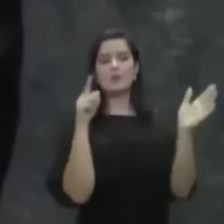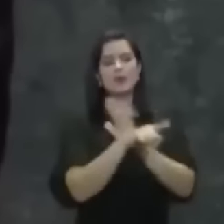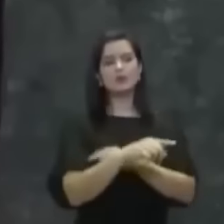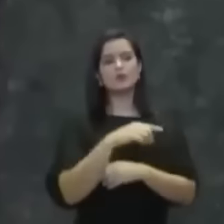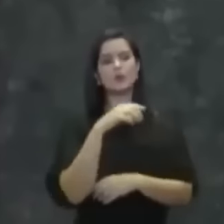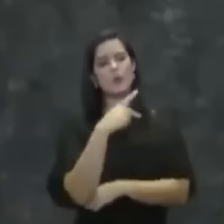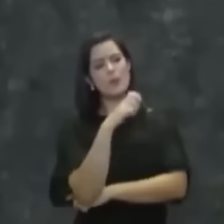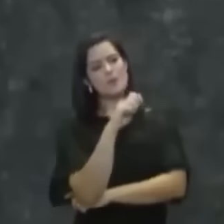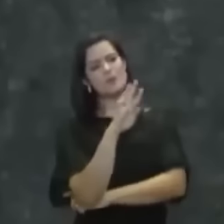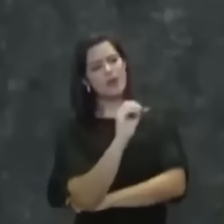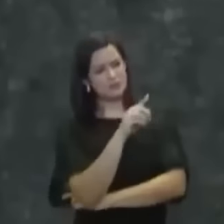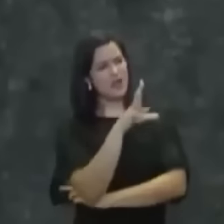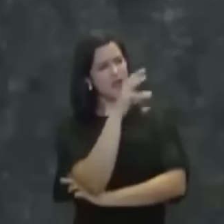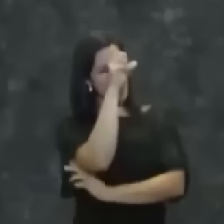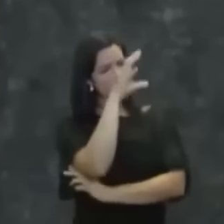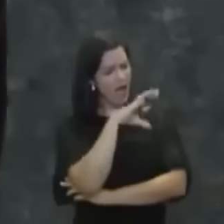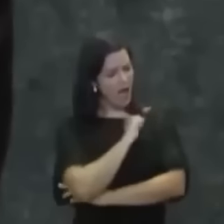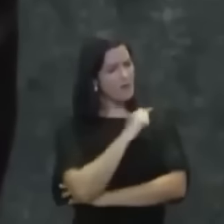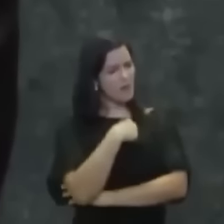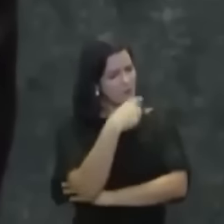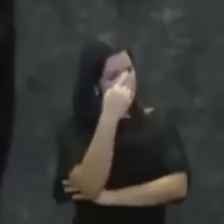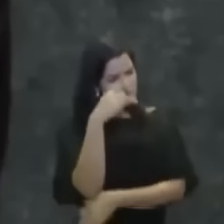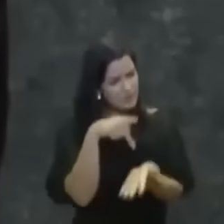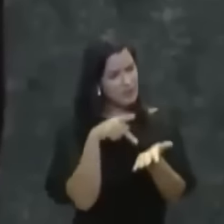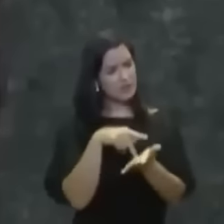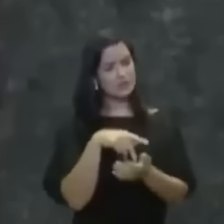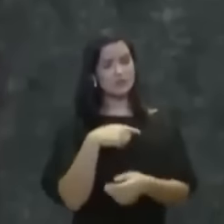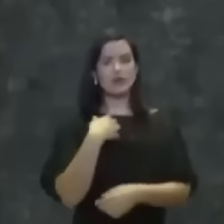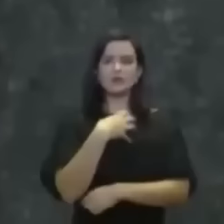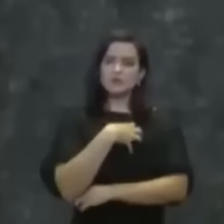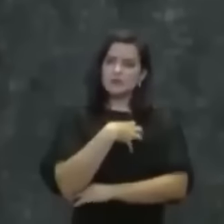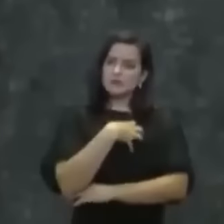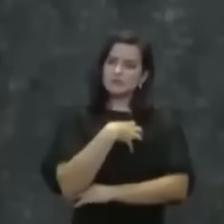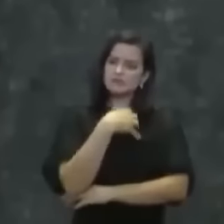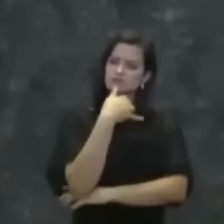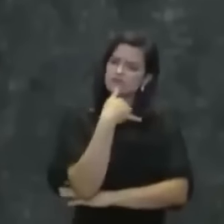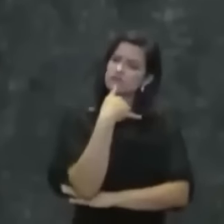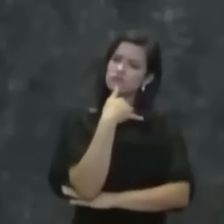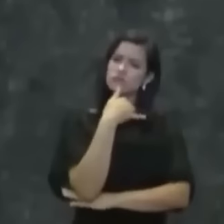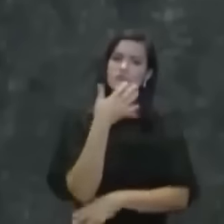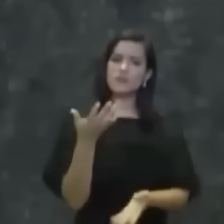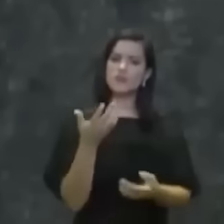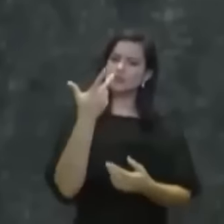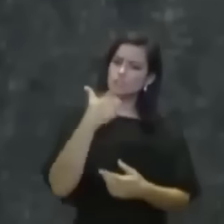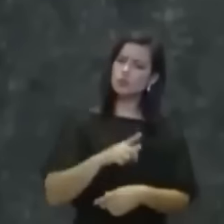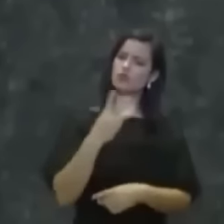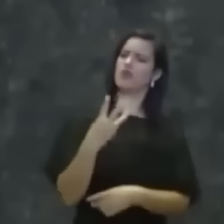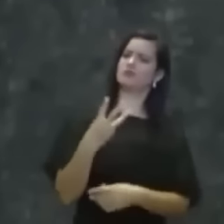me amas? Pedro entristeceu-se por ele ter dito pela terceira vez: tu me amas? E